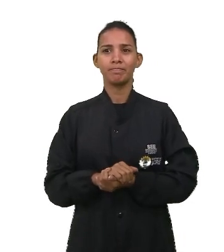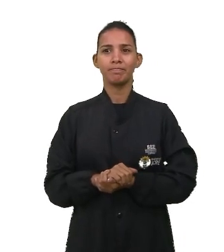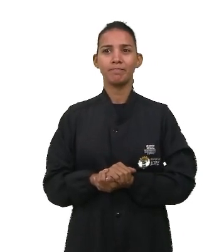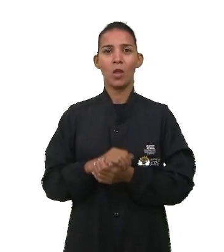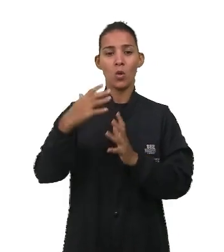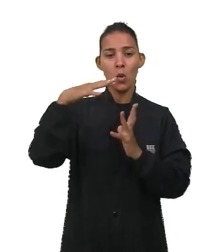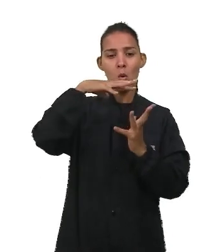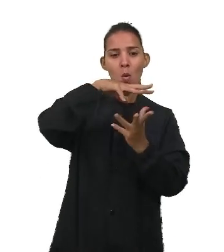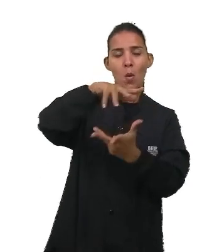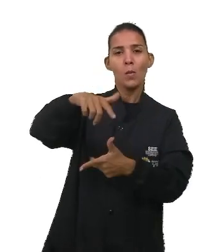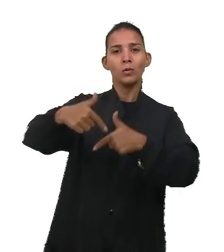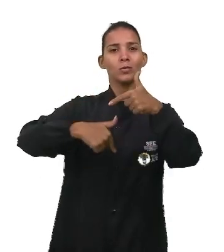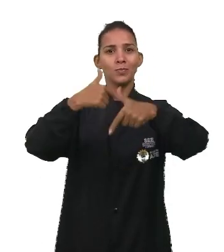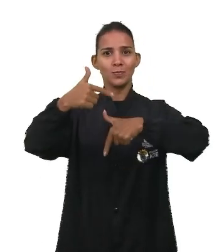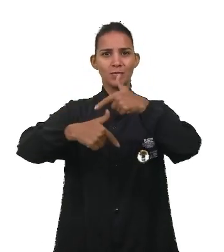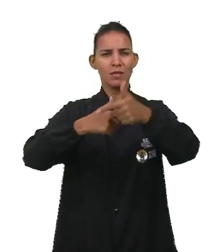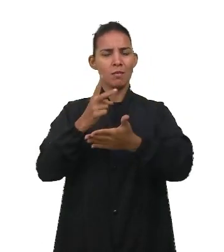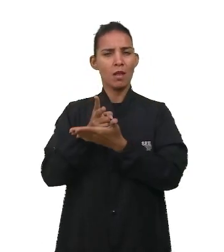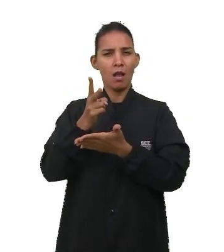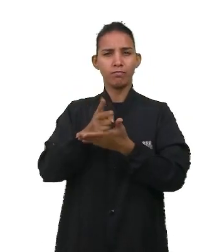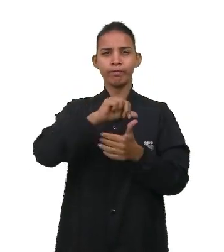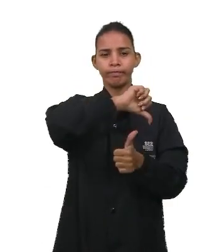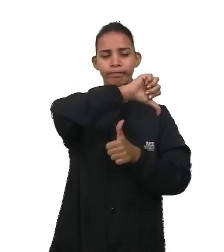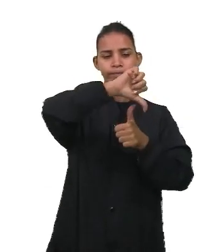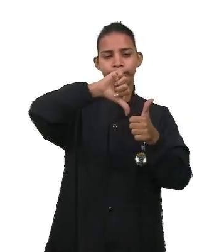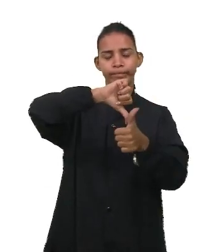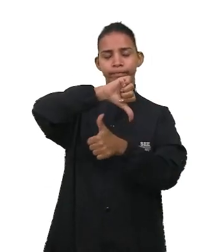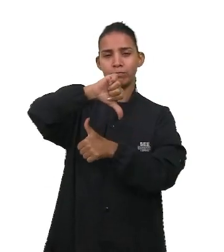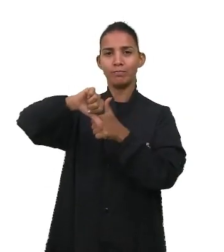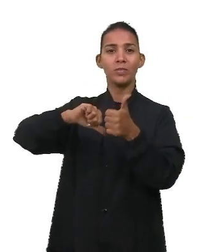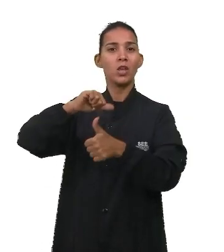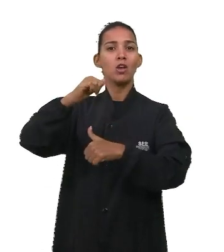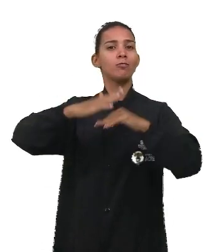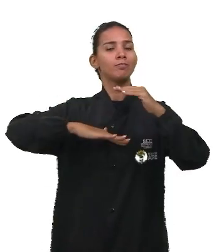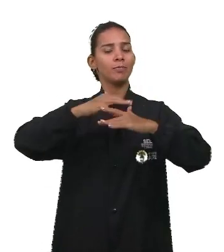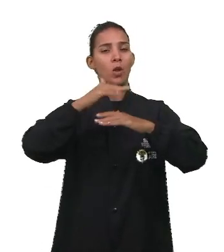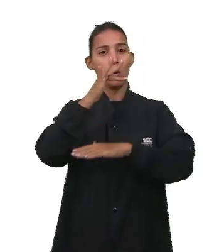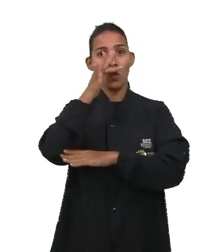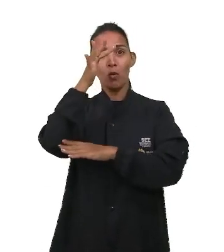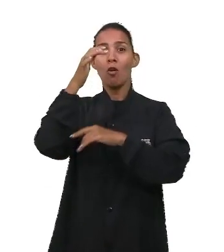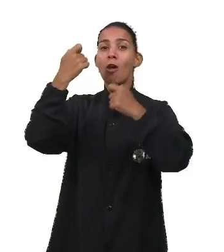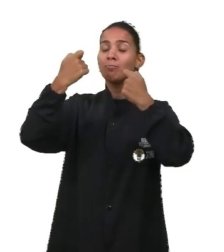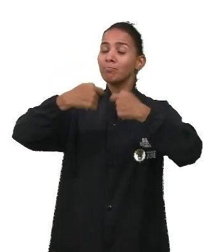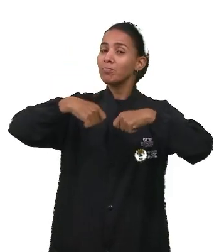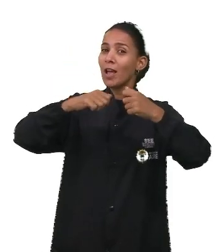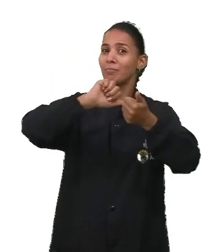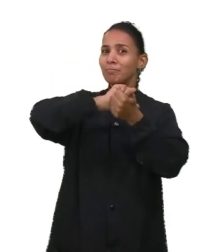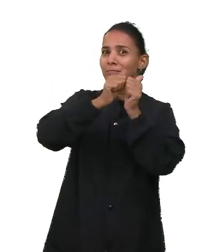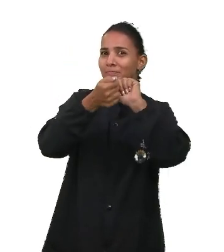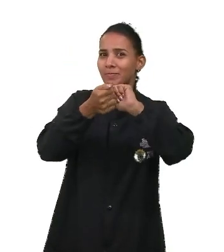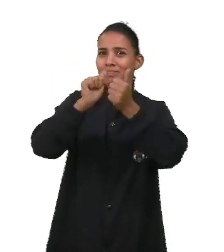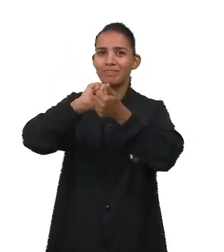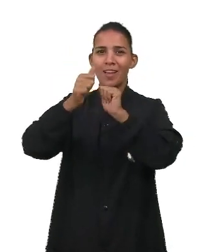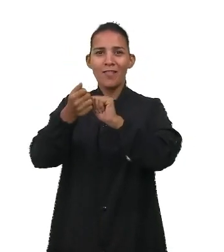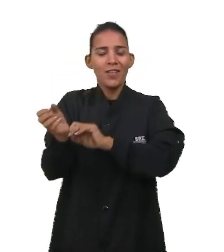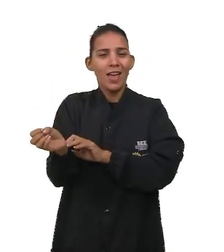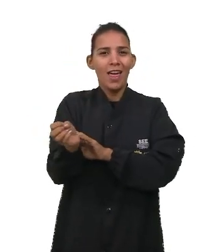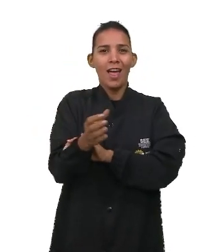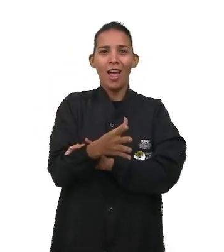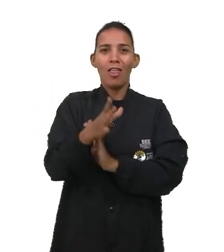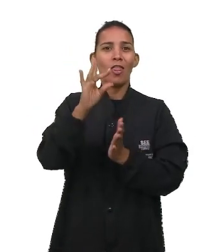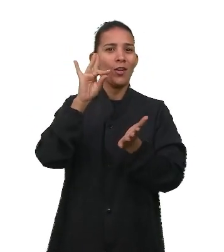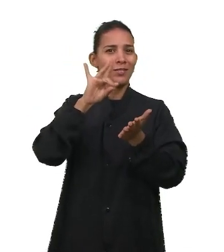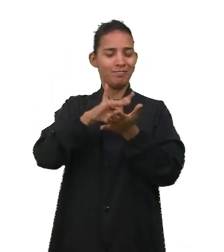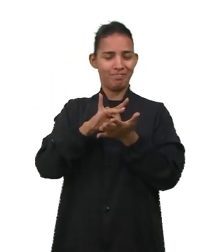trabalho está em constante mudança e o profissional do futuro precisa se adaptar a essa nova